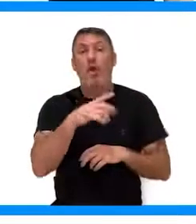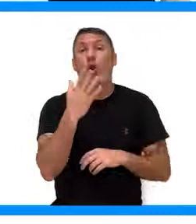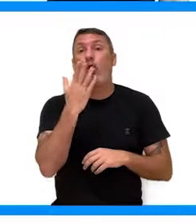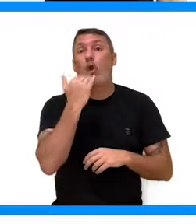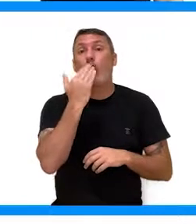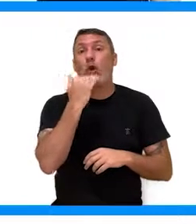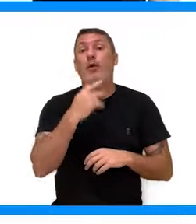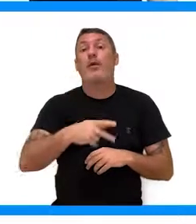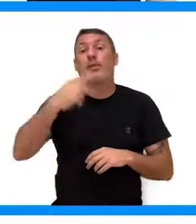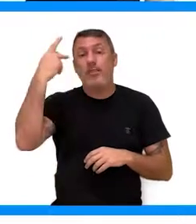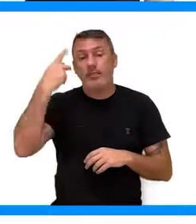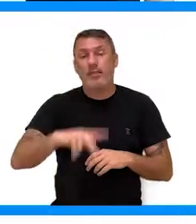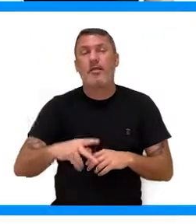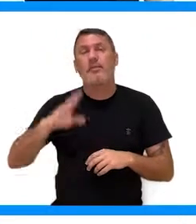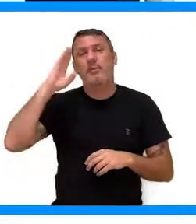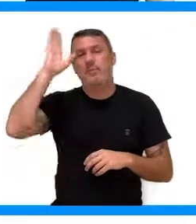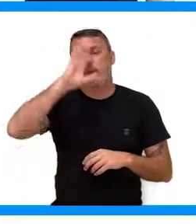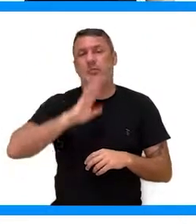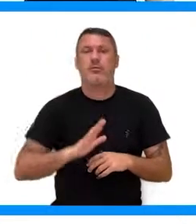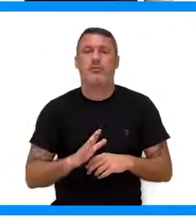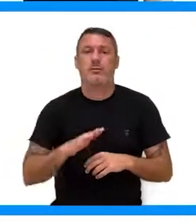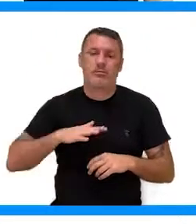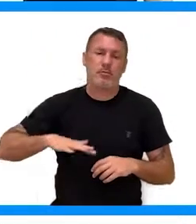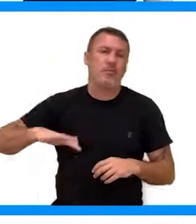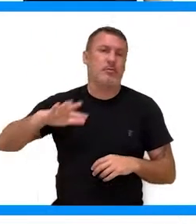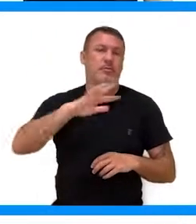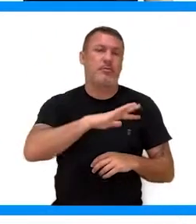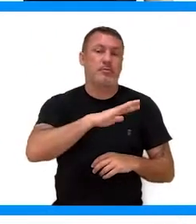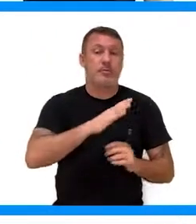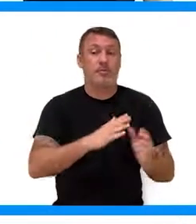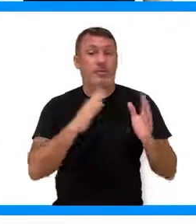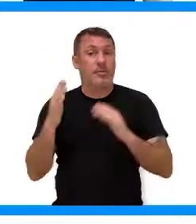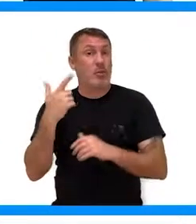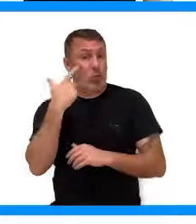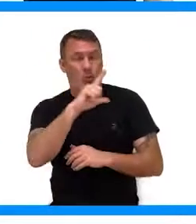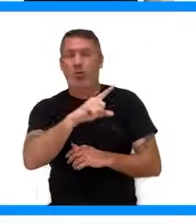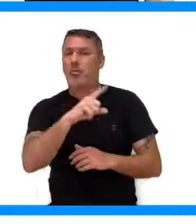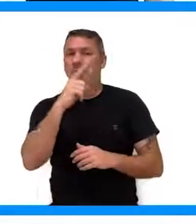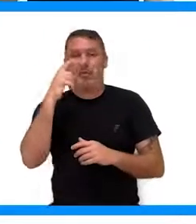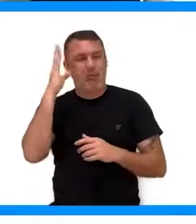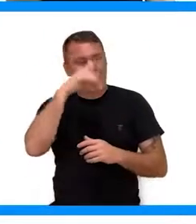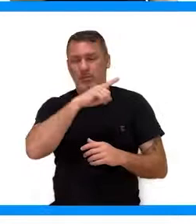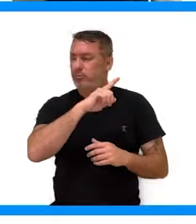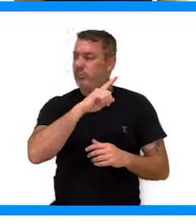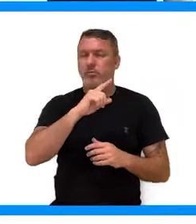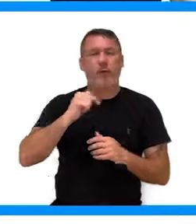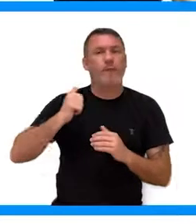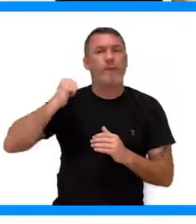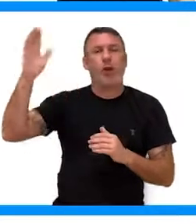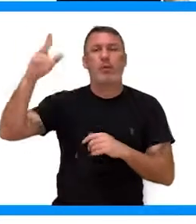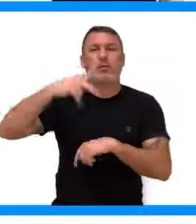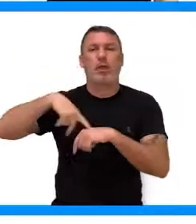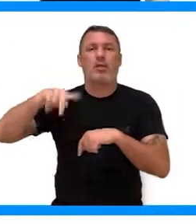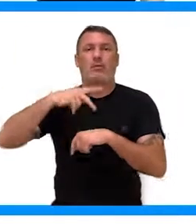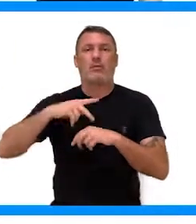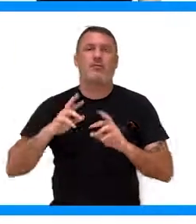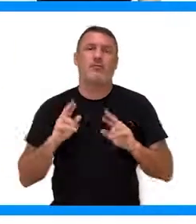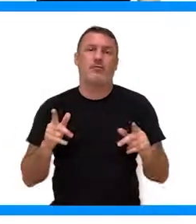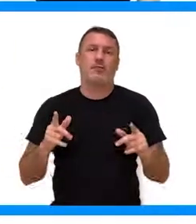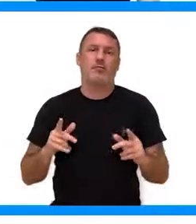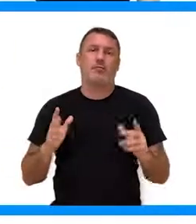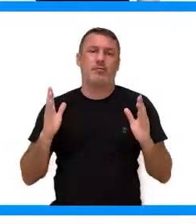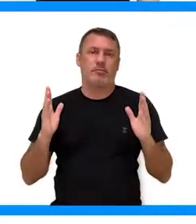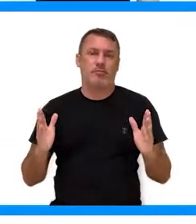familiar é o mercado interno, não é o atendimento